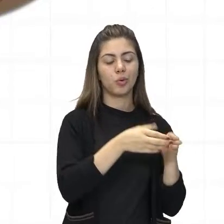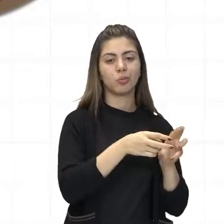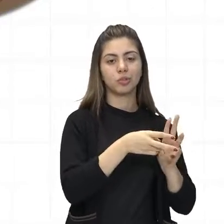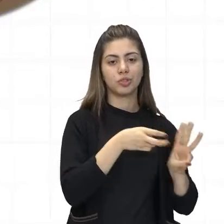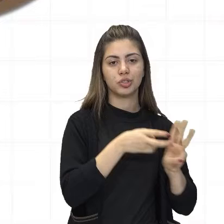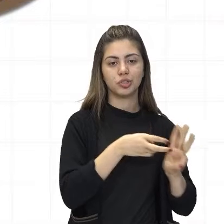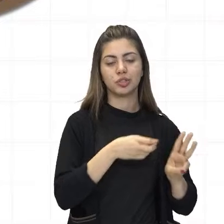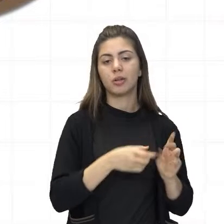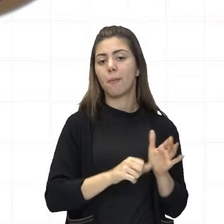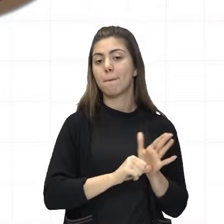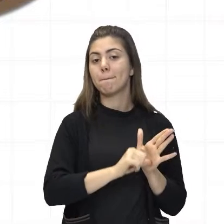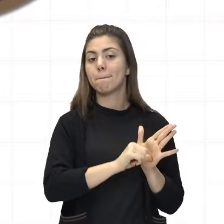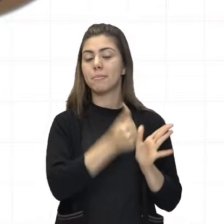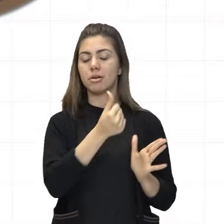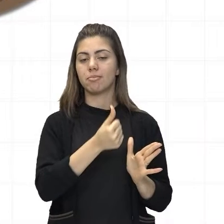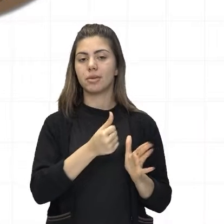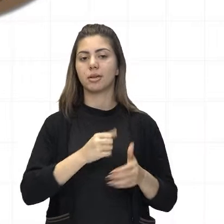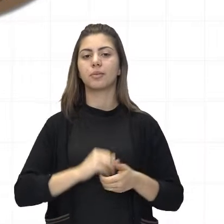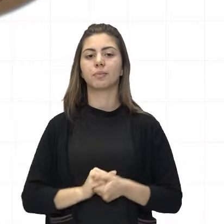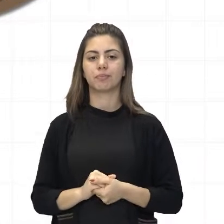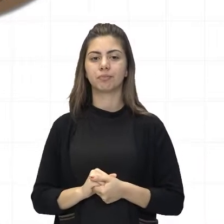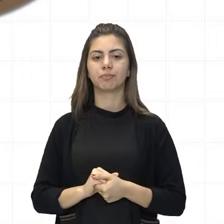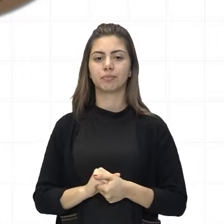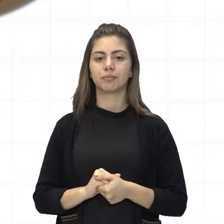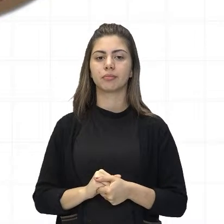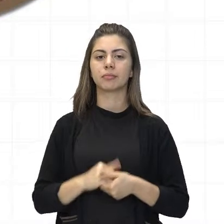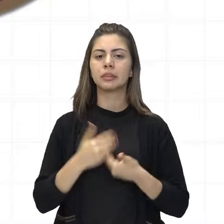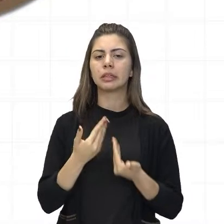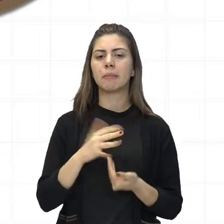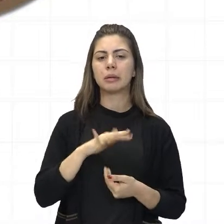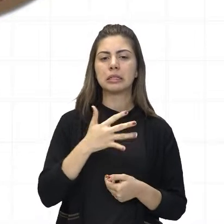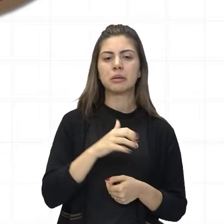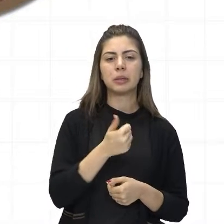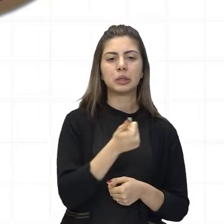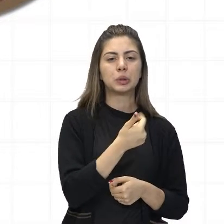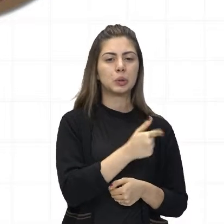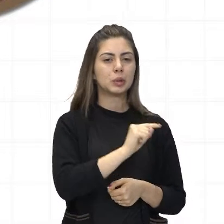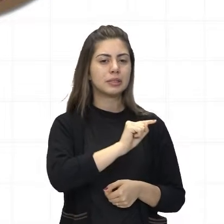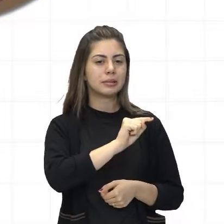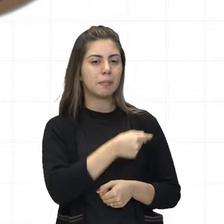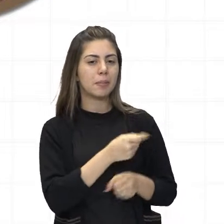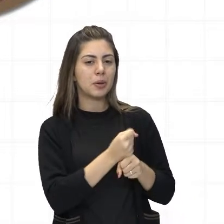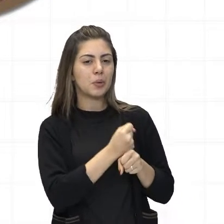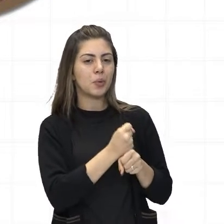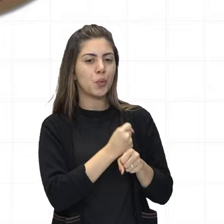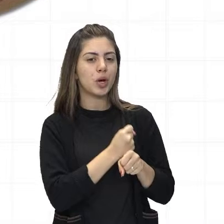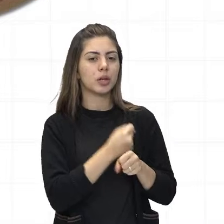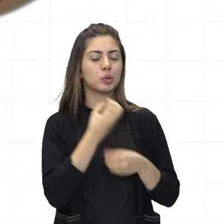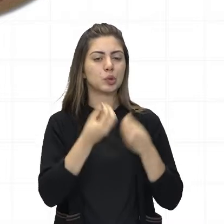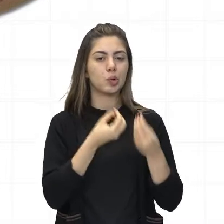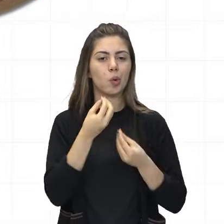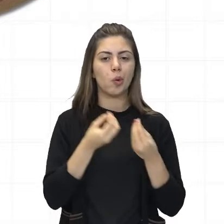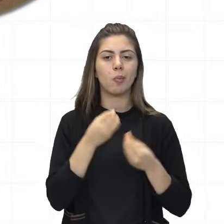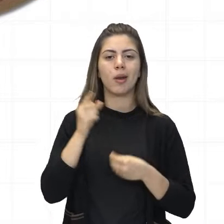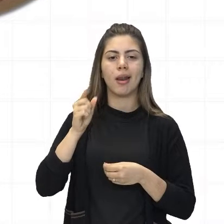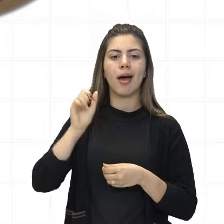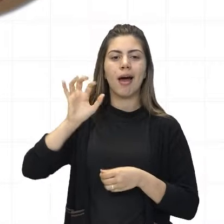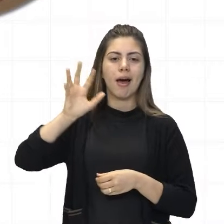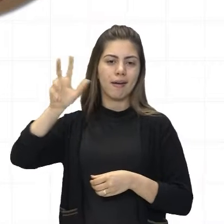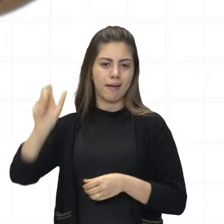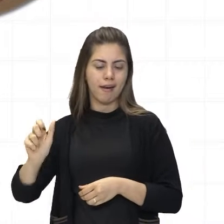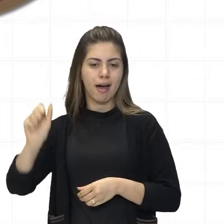habitantes do Brasil, eles teriam chegado há cerca de 12 mil anos pelo Estreito de Bering, oriundos da